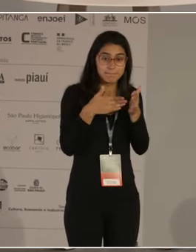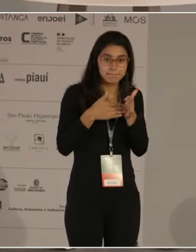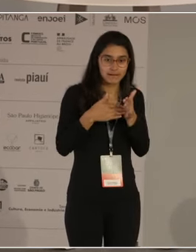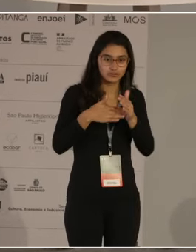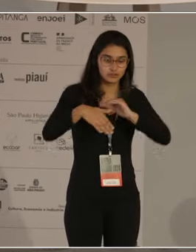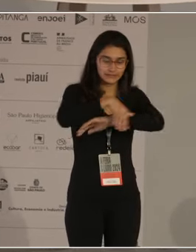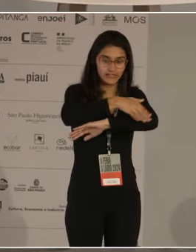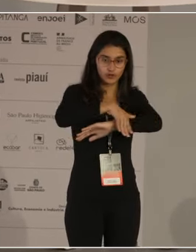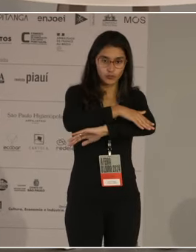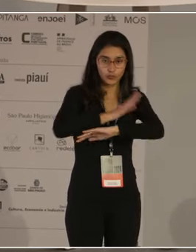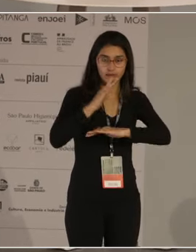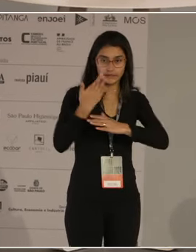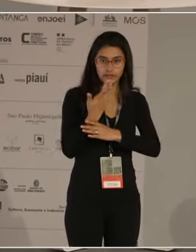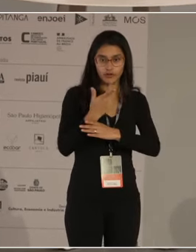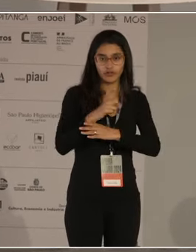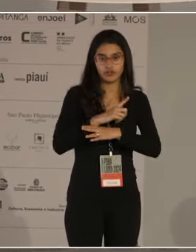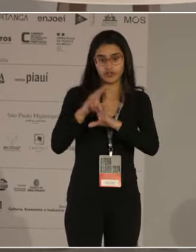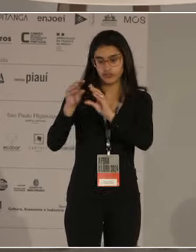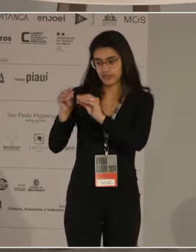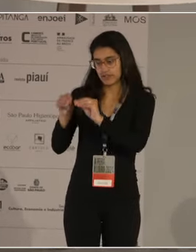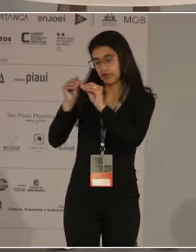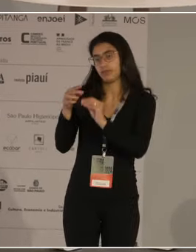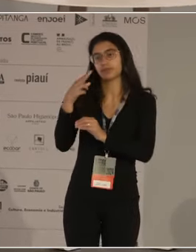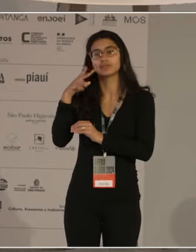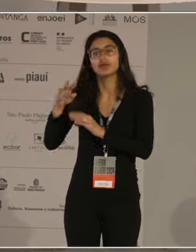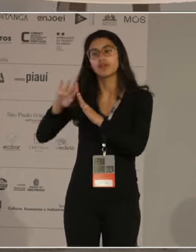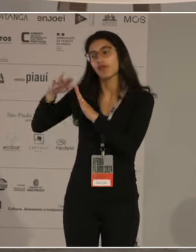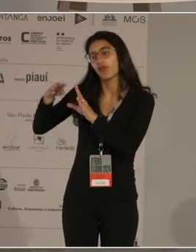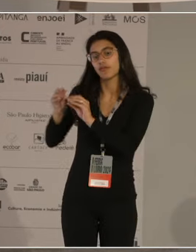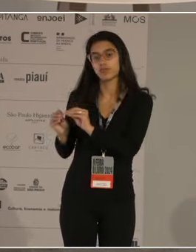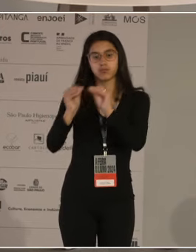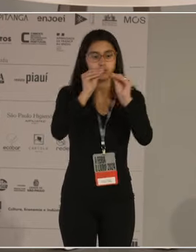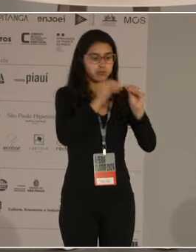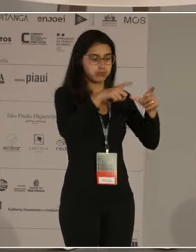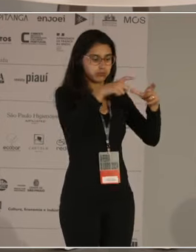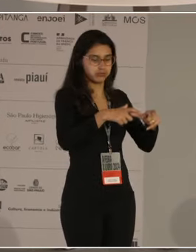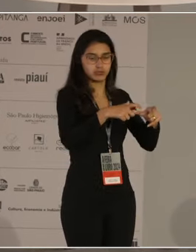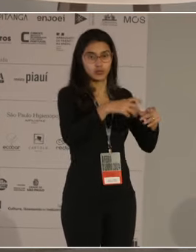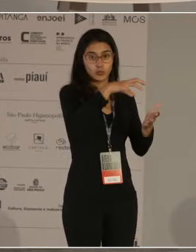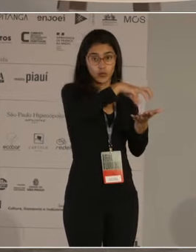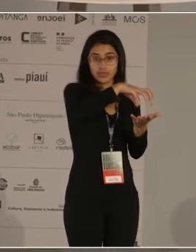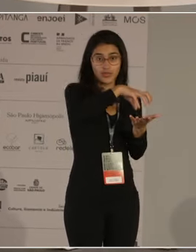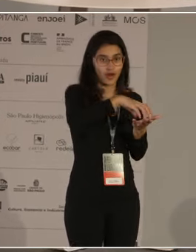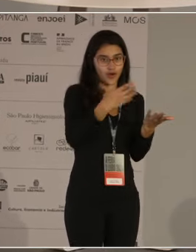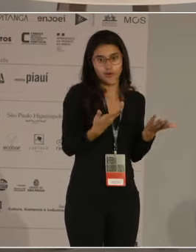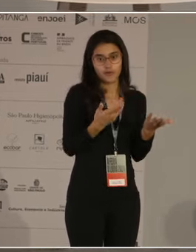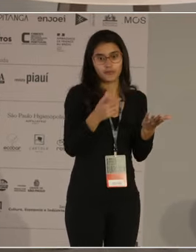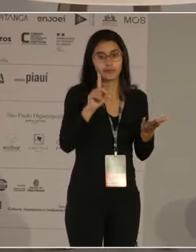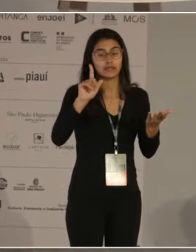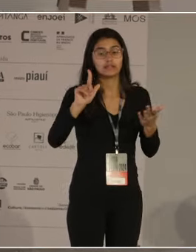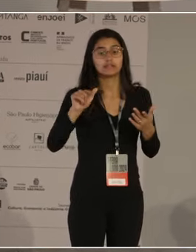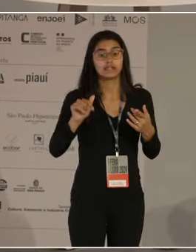Então, tira você do Leblon, olhando para o mar, e coloca você no centro da cidade. Então, eles se